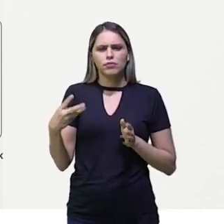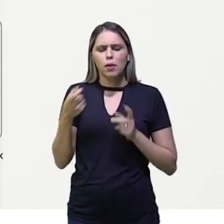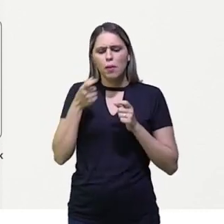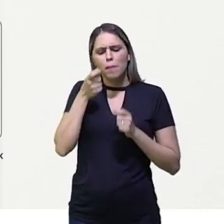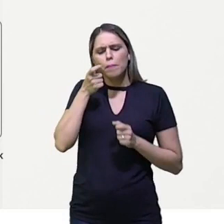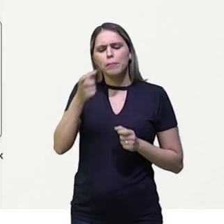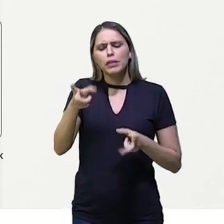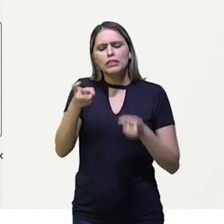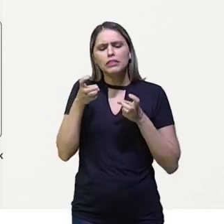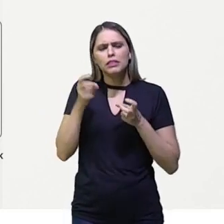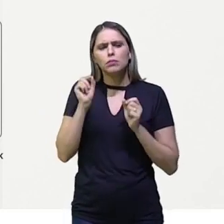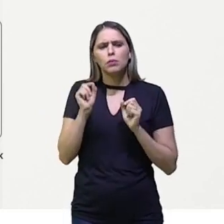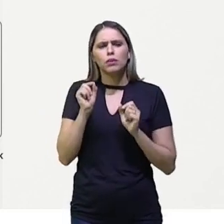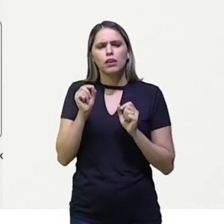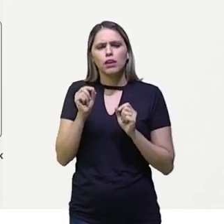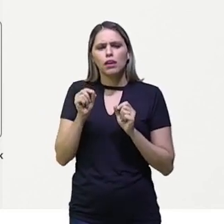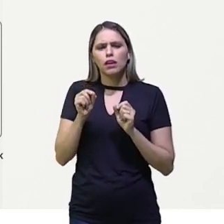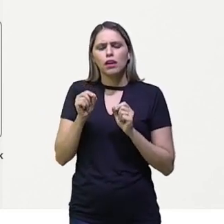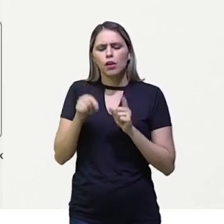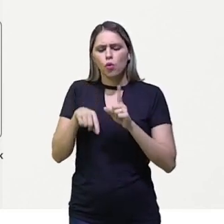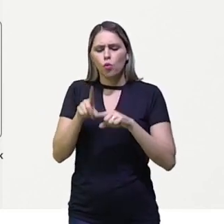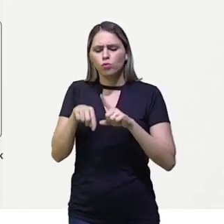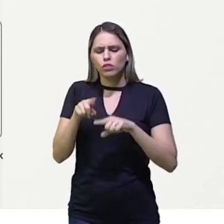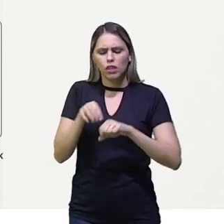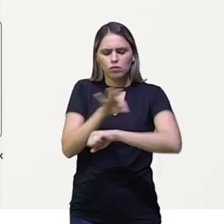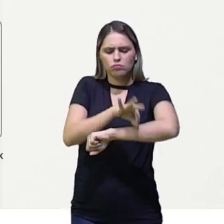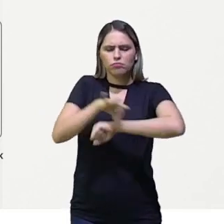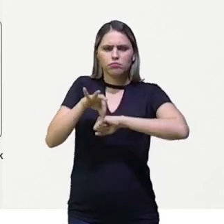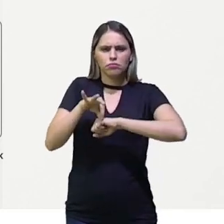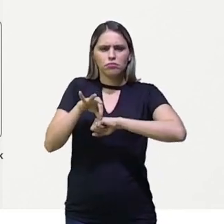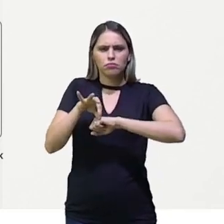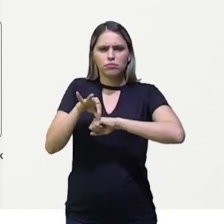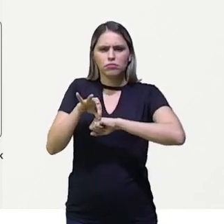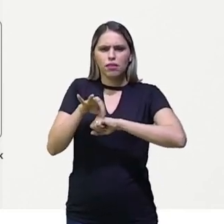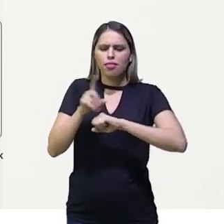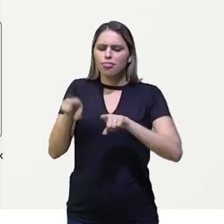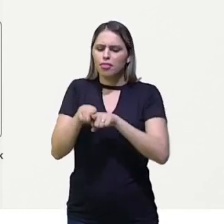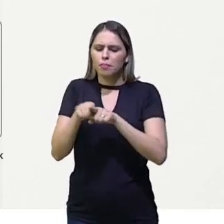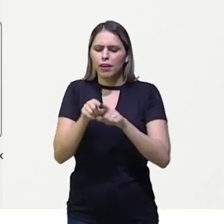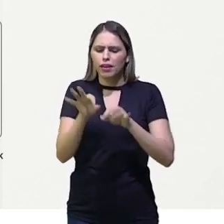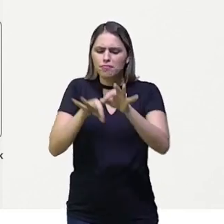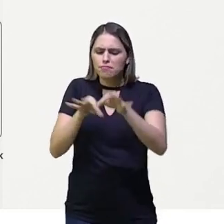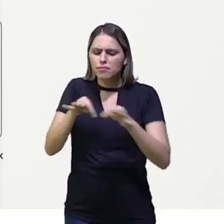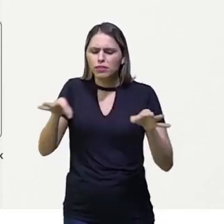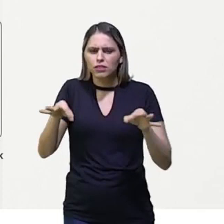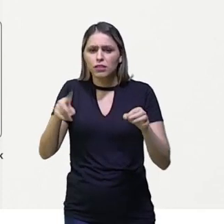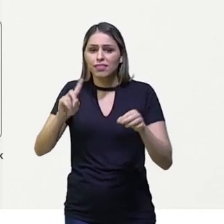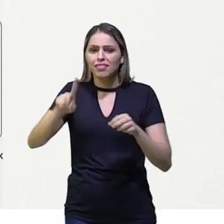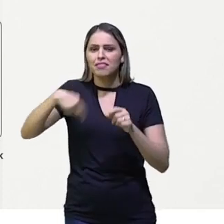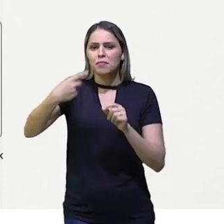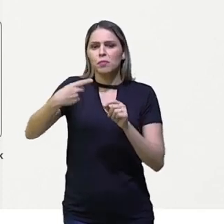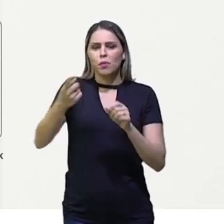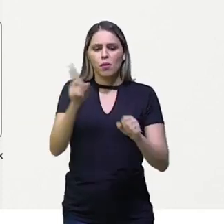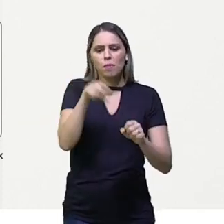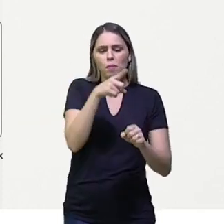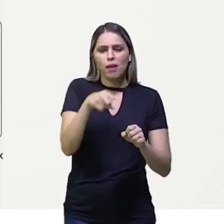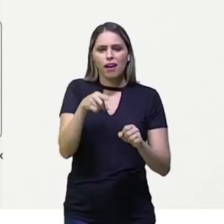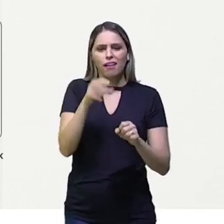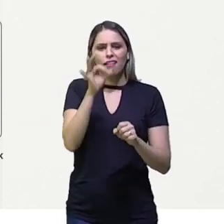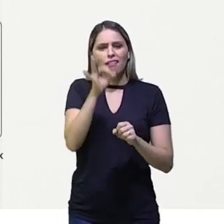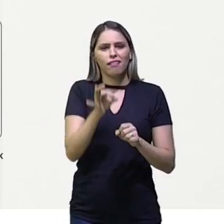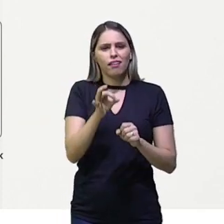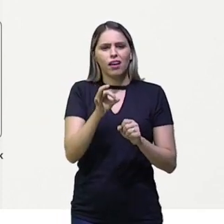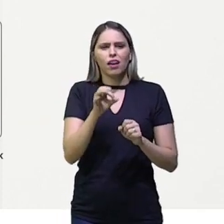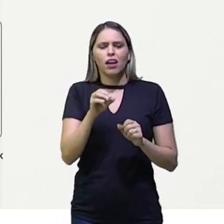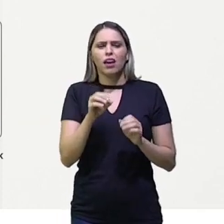observe o objeto abaixo e suas medidas. Depois, marque a opção que indica o objeto